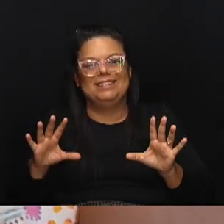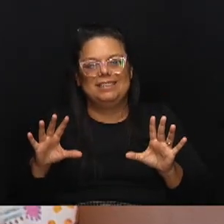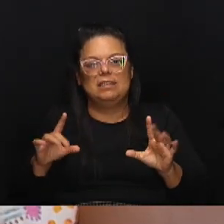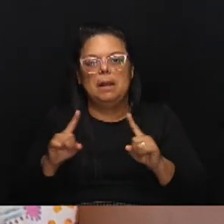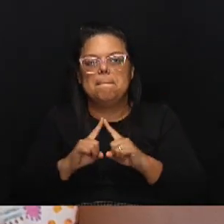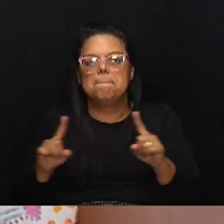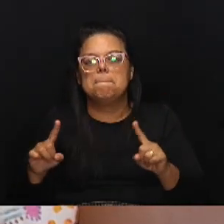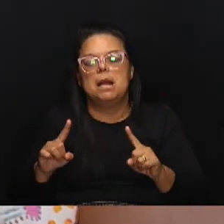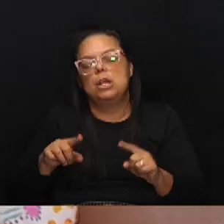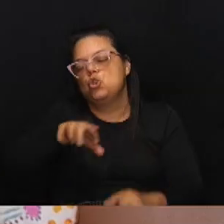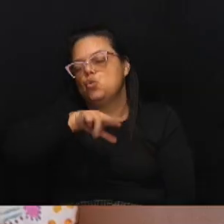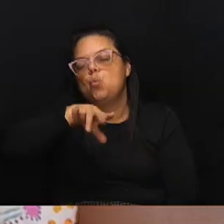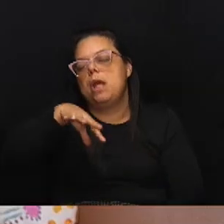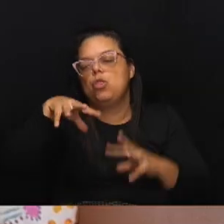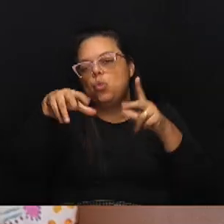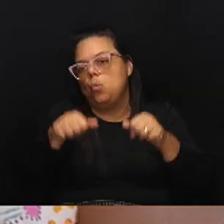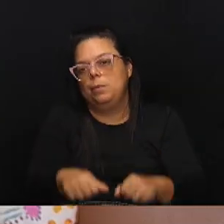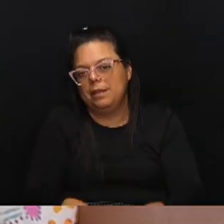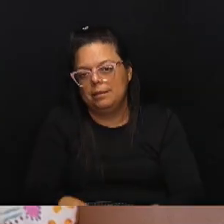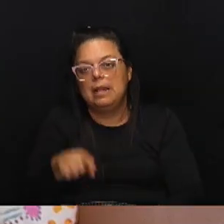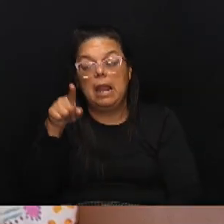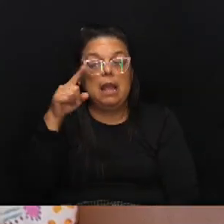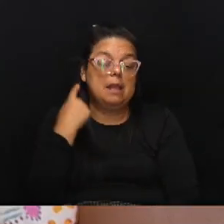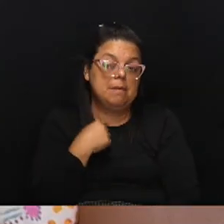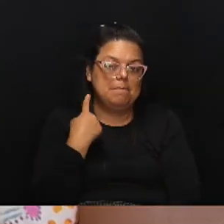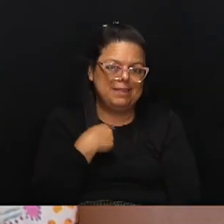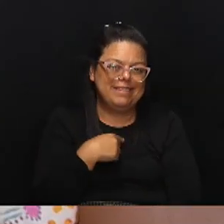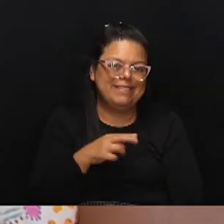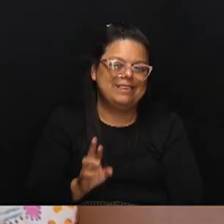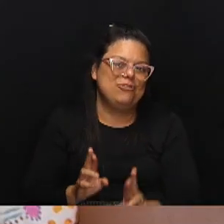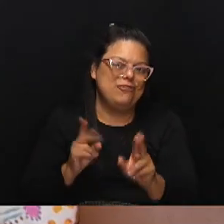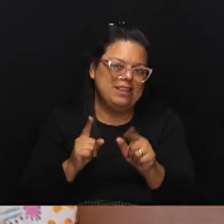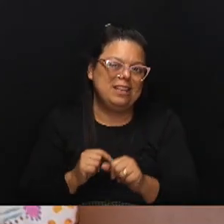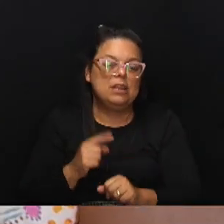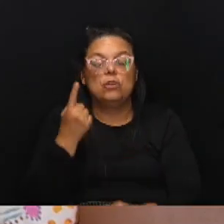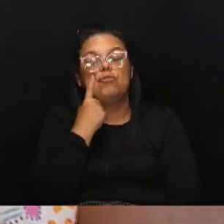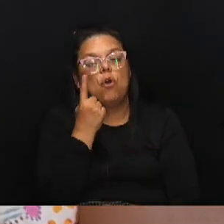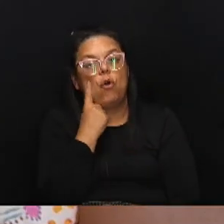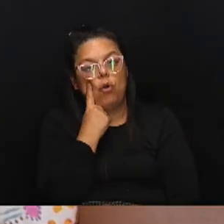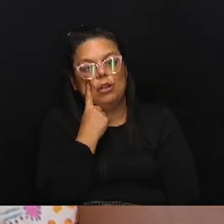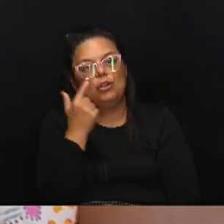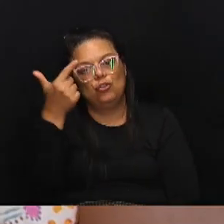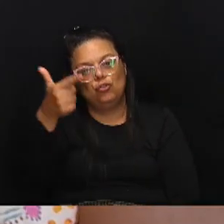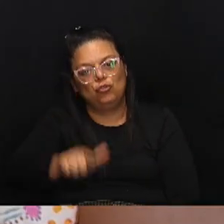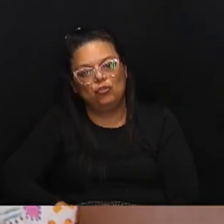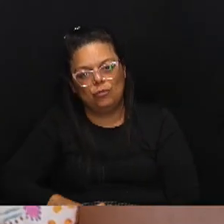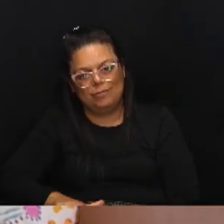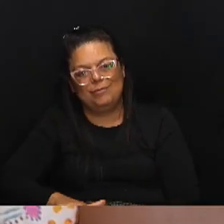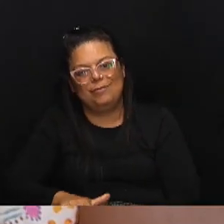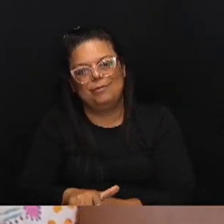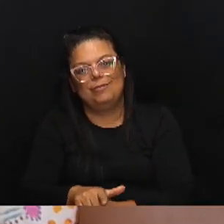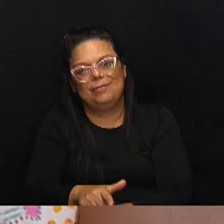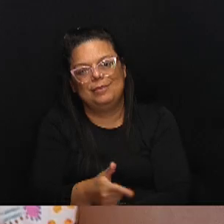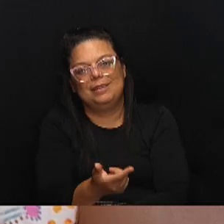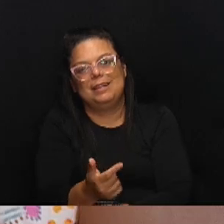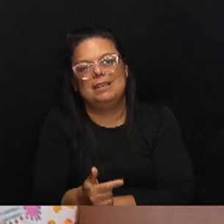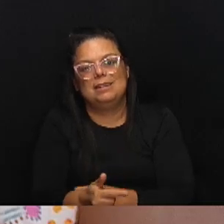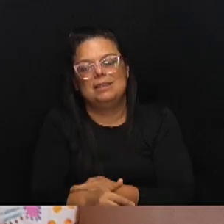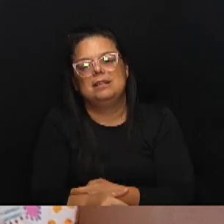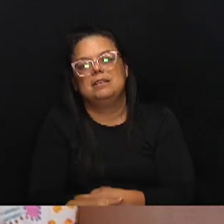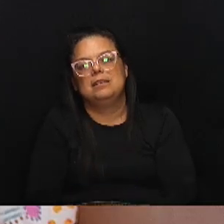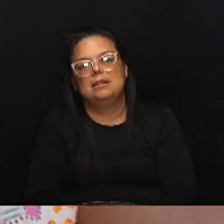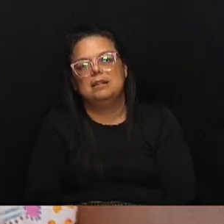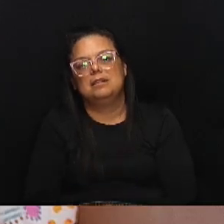não são muitas. Minas Gerais é bem diferente, porque veja bem, de novo eu volto, a questão da